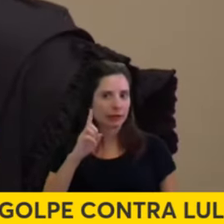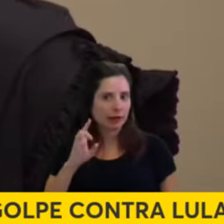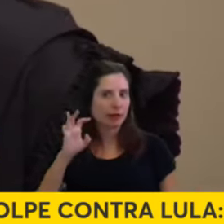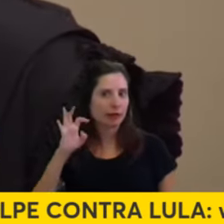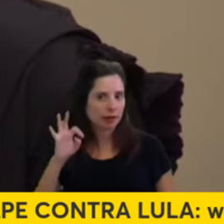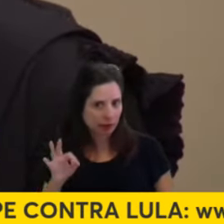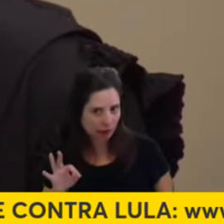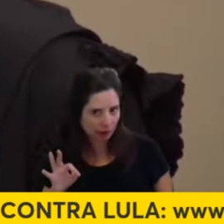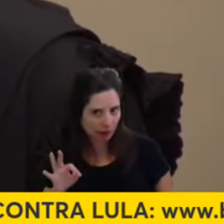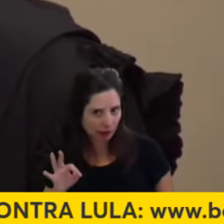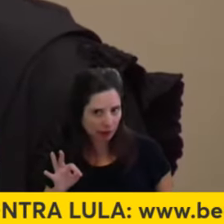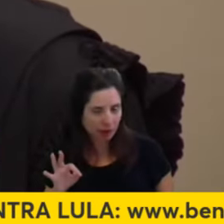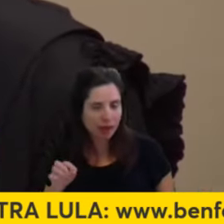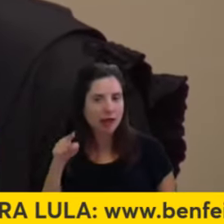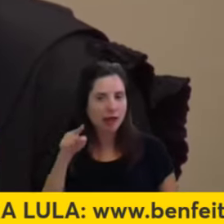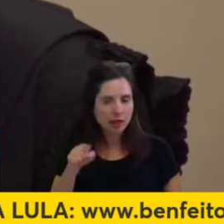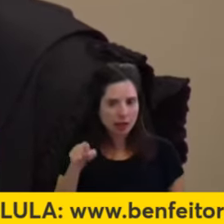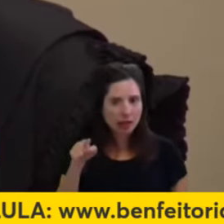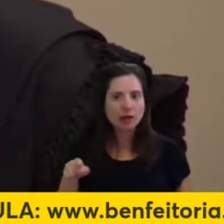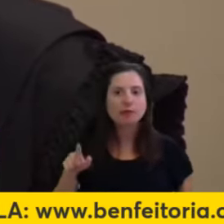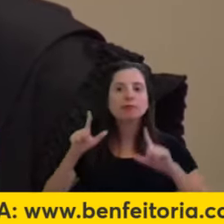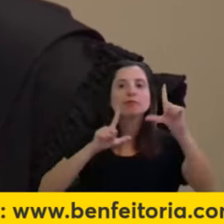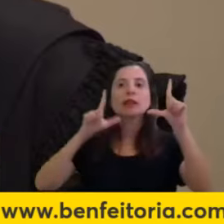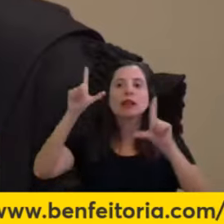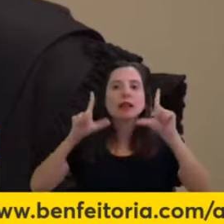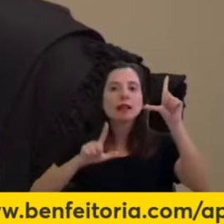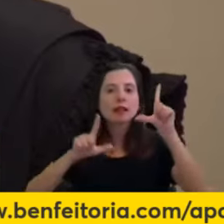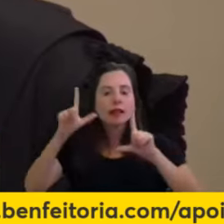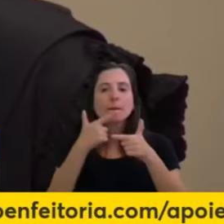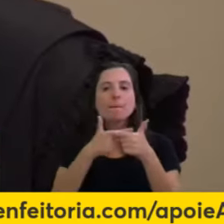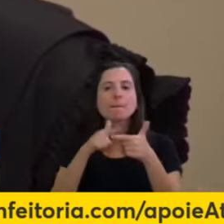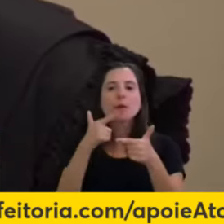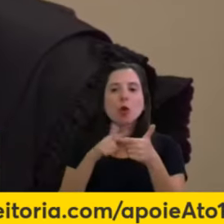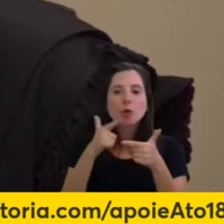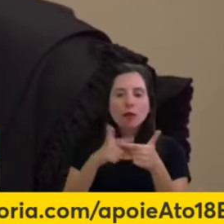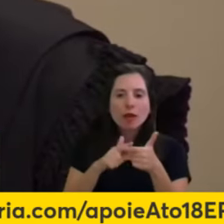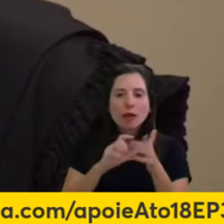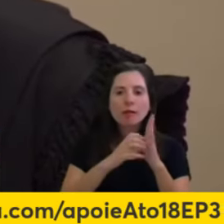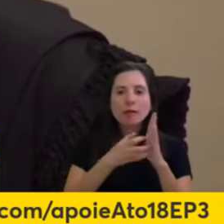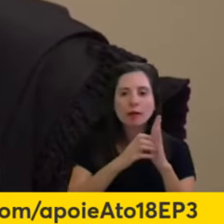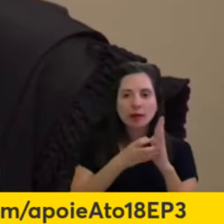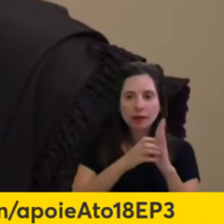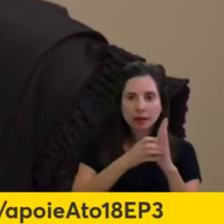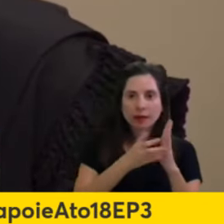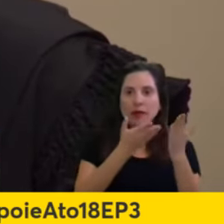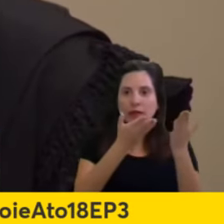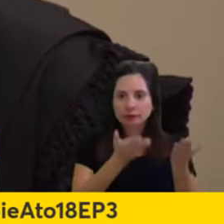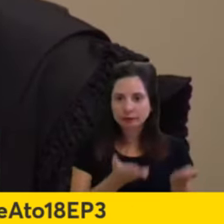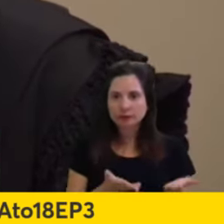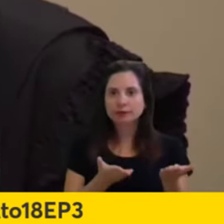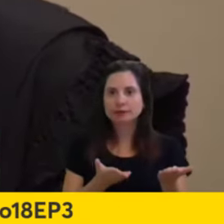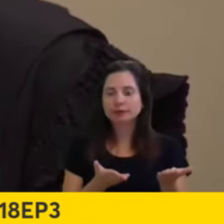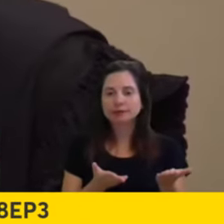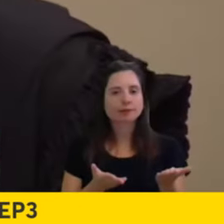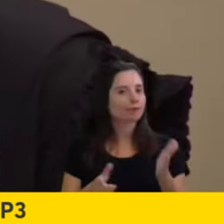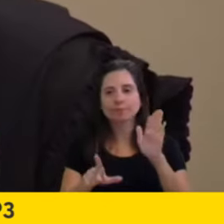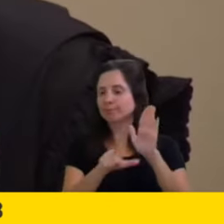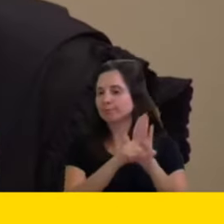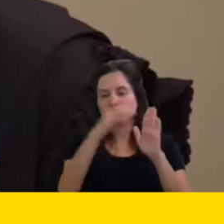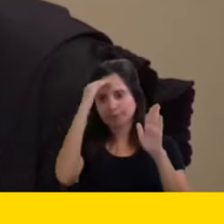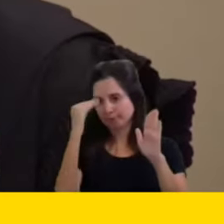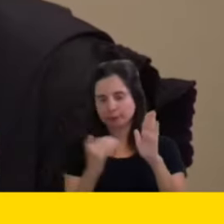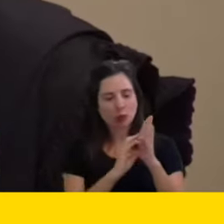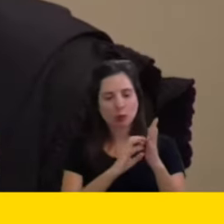ser dirigente de rede de televisão e problemas de Convenções no pmb o qual acabou sendo considerado ilegal o próprio partido foi